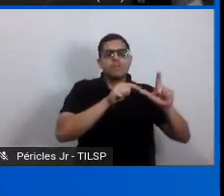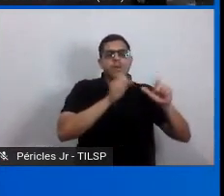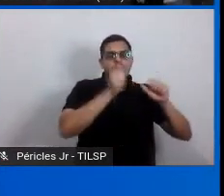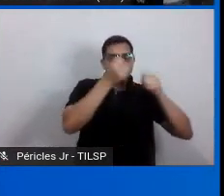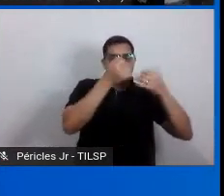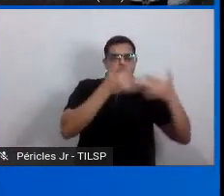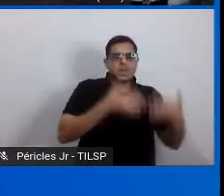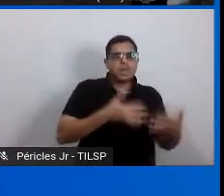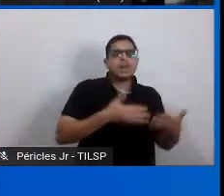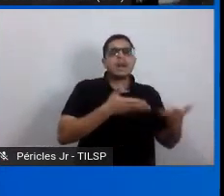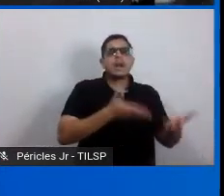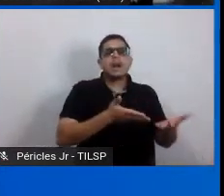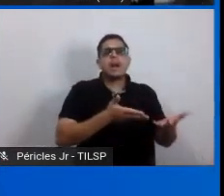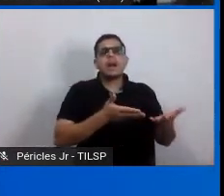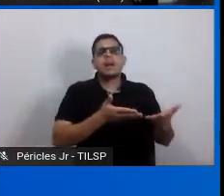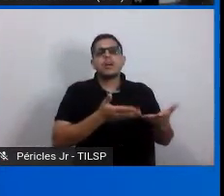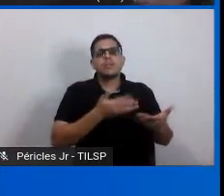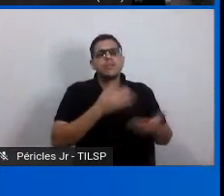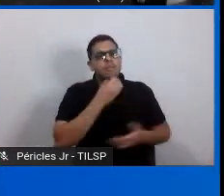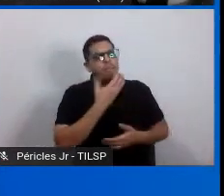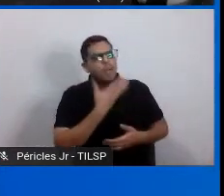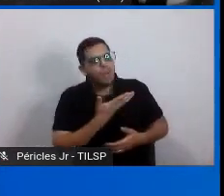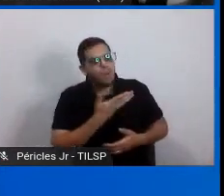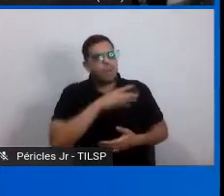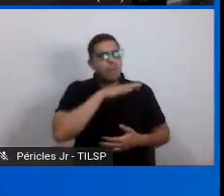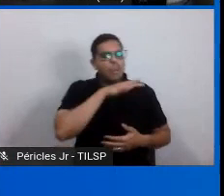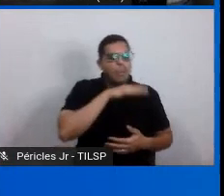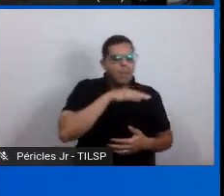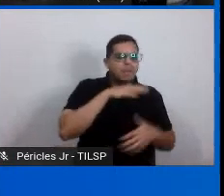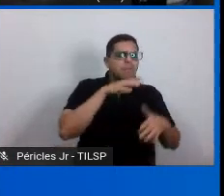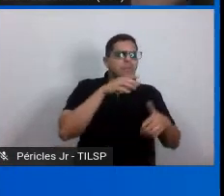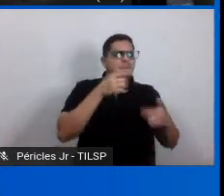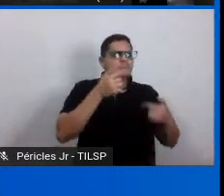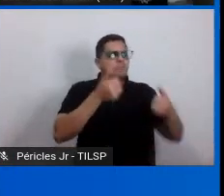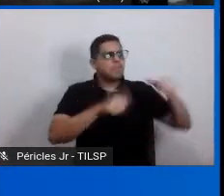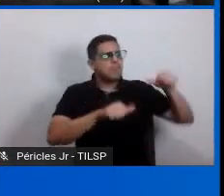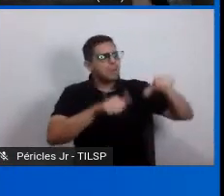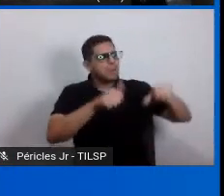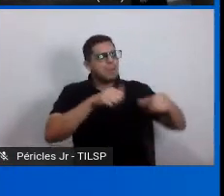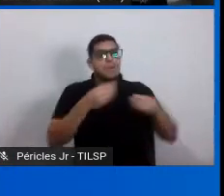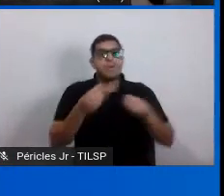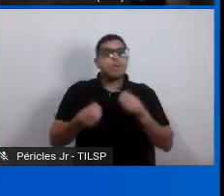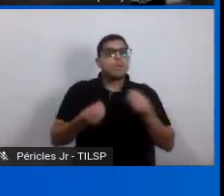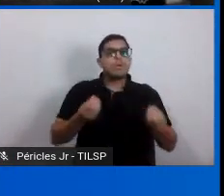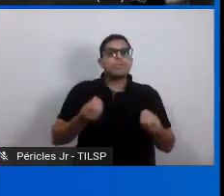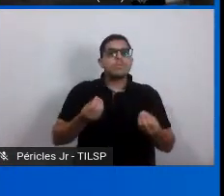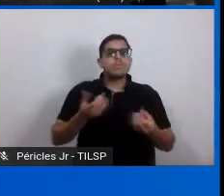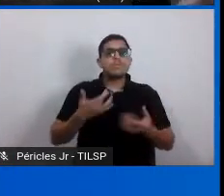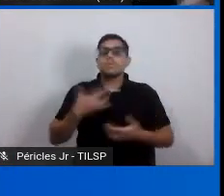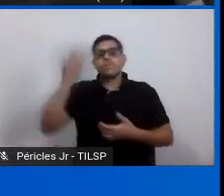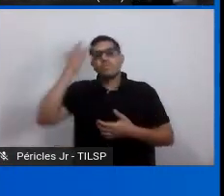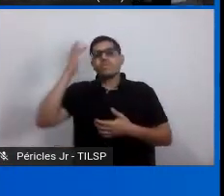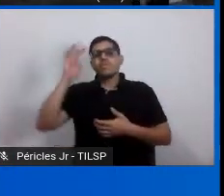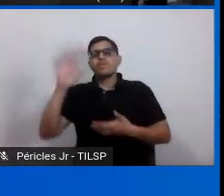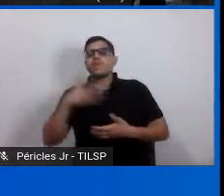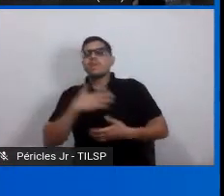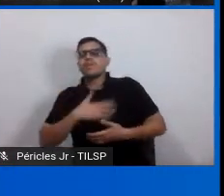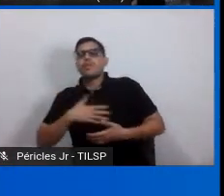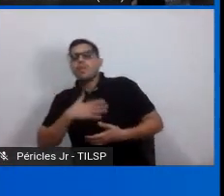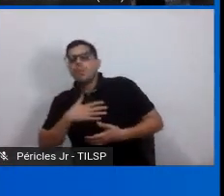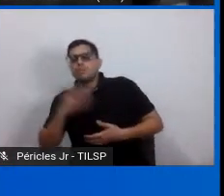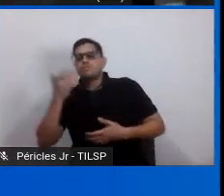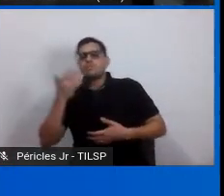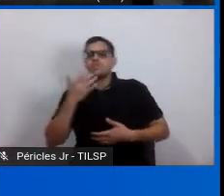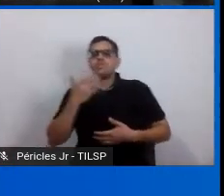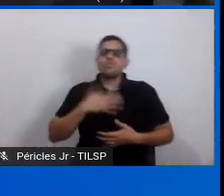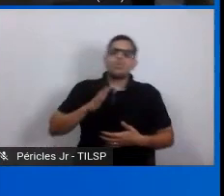sabe se mostrando isso ela não vai aprender mais vai aprender menos vai ajudar vai atrapalhar né você vai gostar se ele não vai gostar não sei eu acho que ele vai gostar porque o cenário de